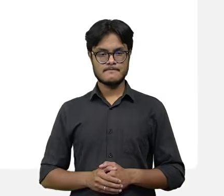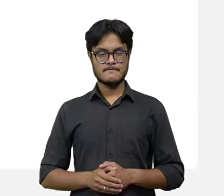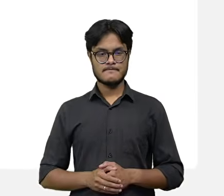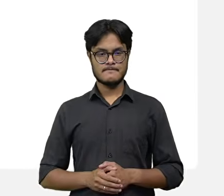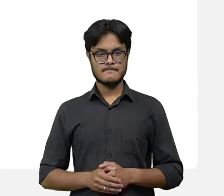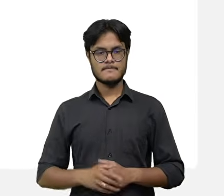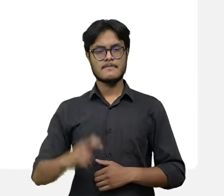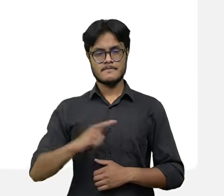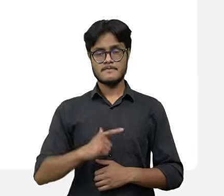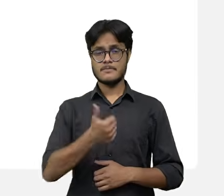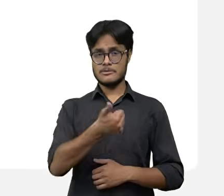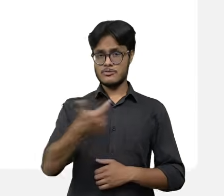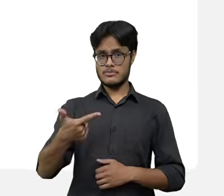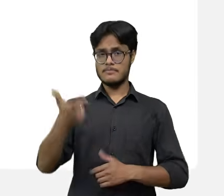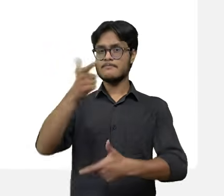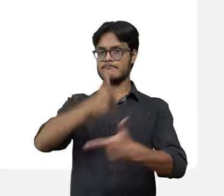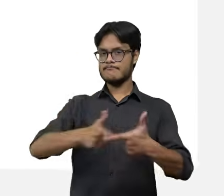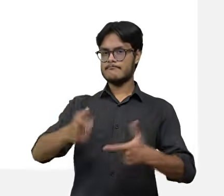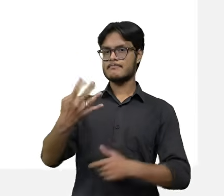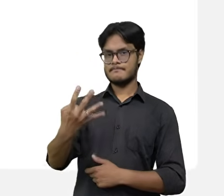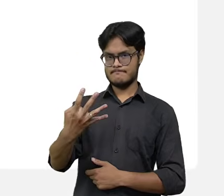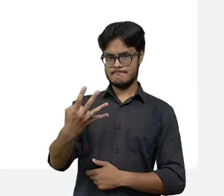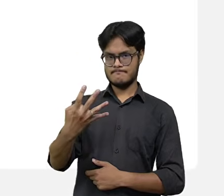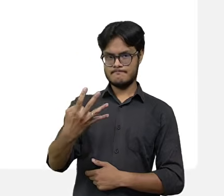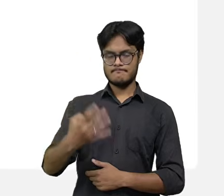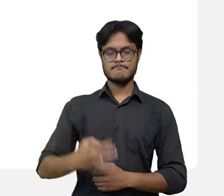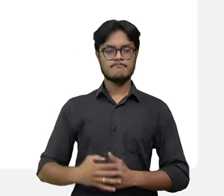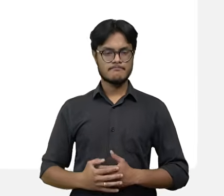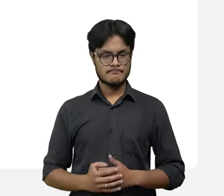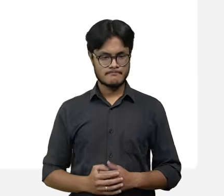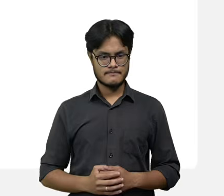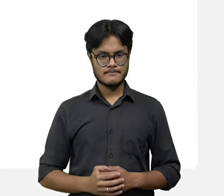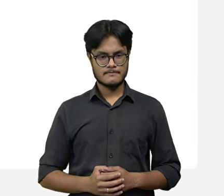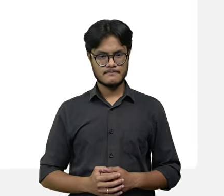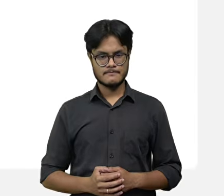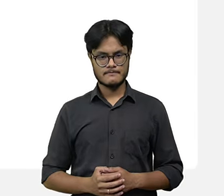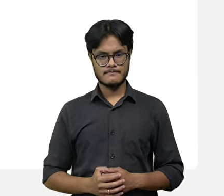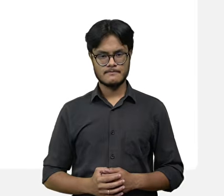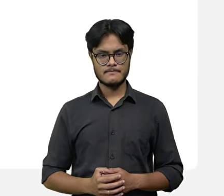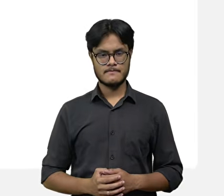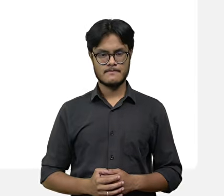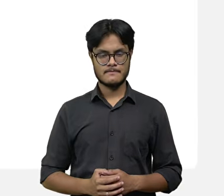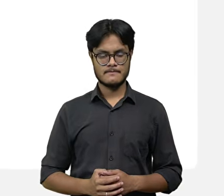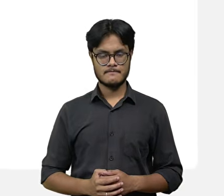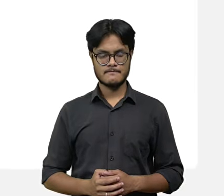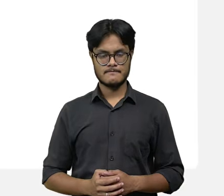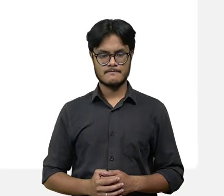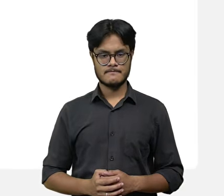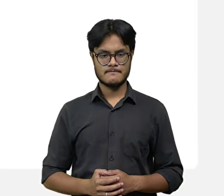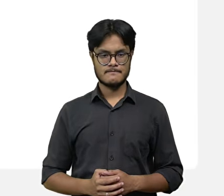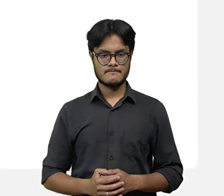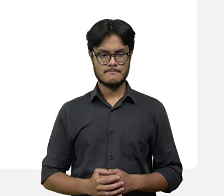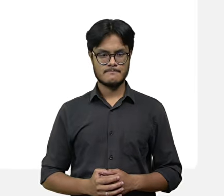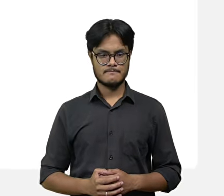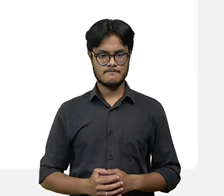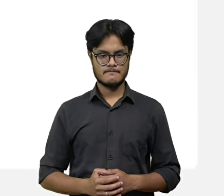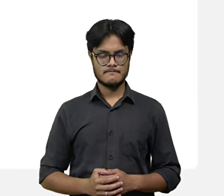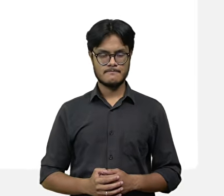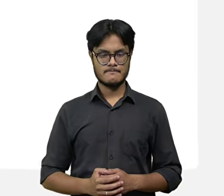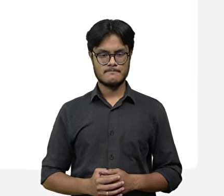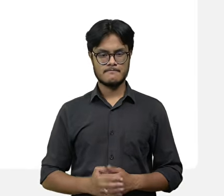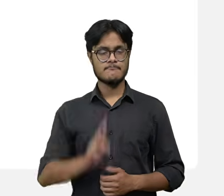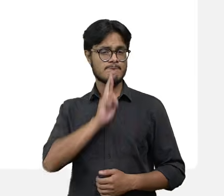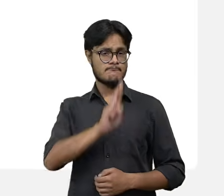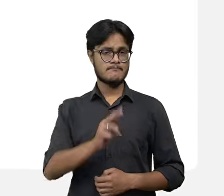Rui, quanto é o U? O U vale 12 volts e o I vale 4 amperes. Beleza? 12